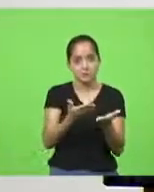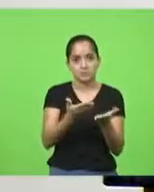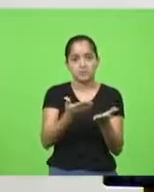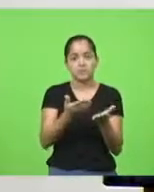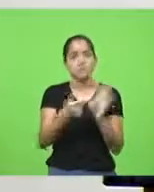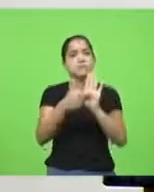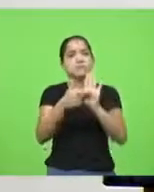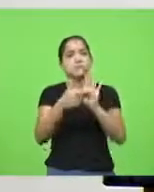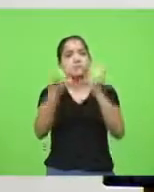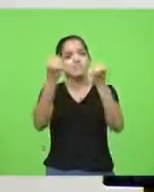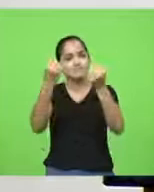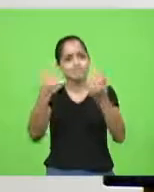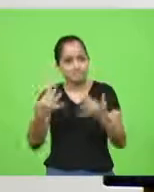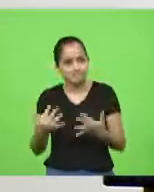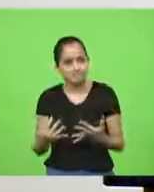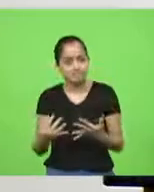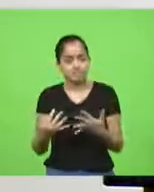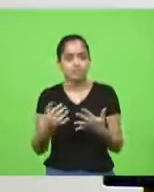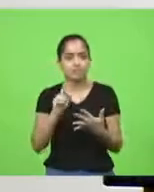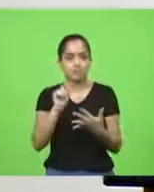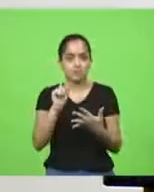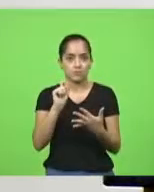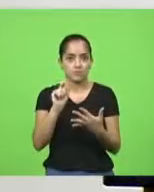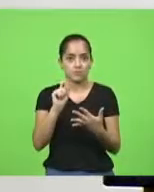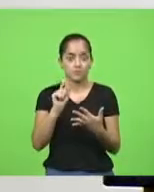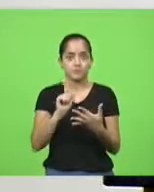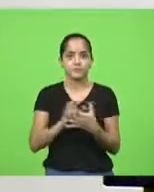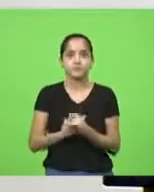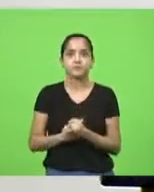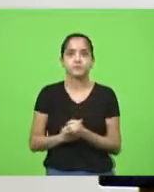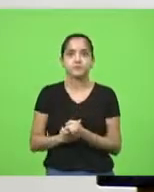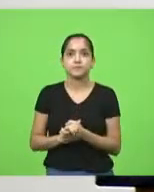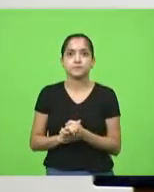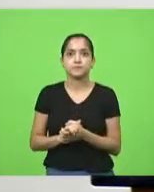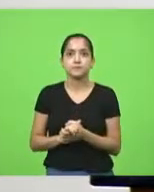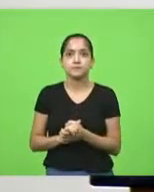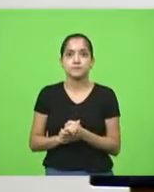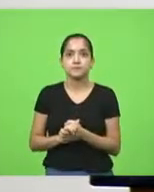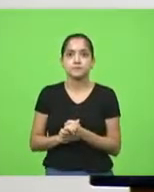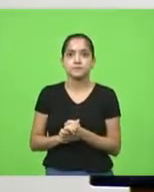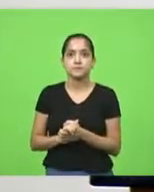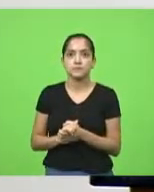chegar num determinado momento que eu quero minha fala. Vou falar da